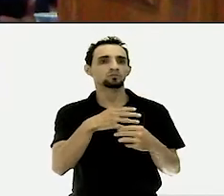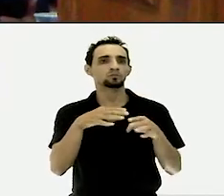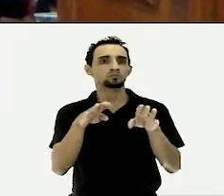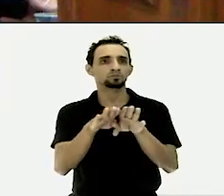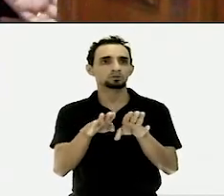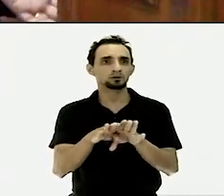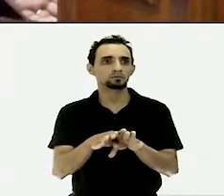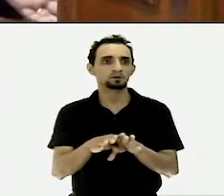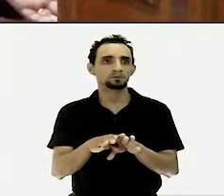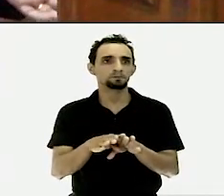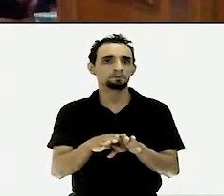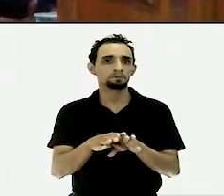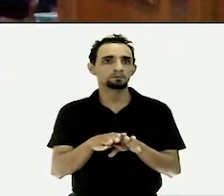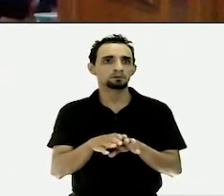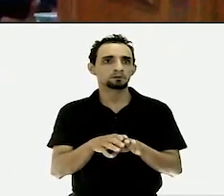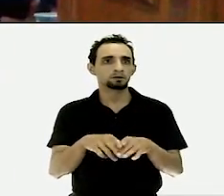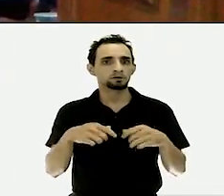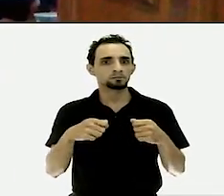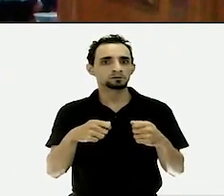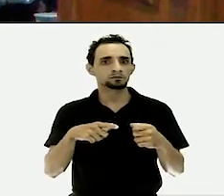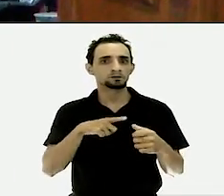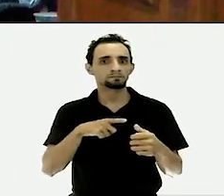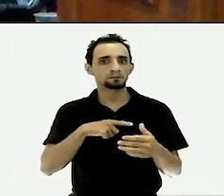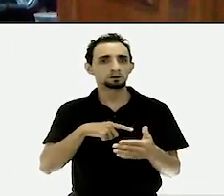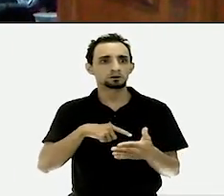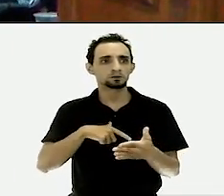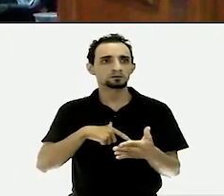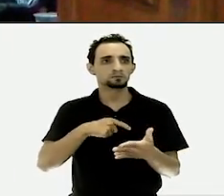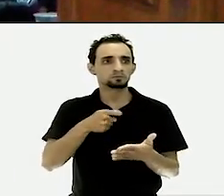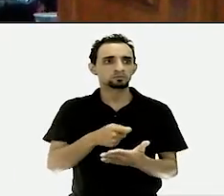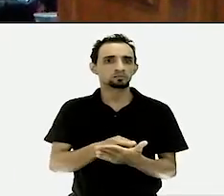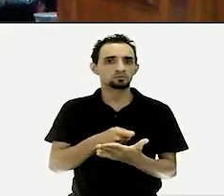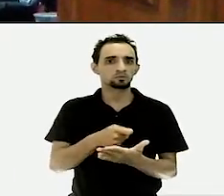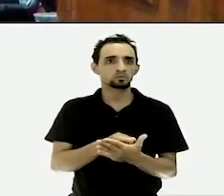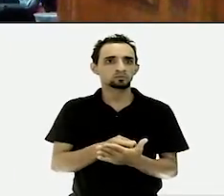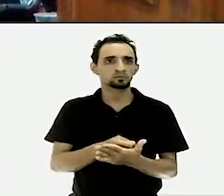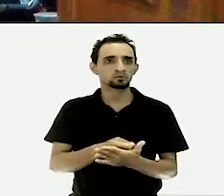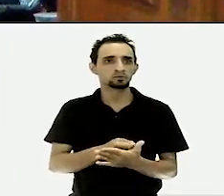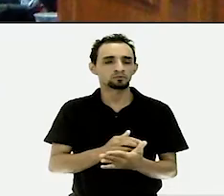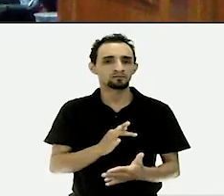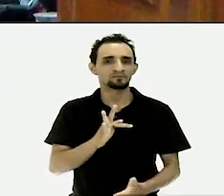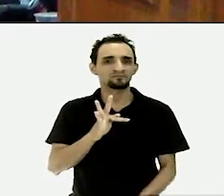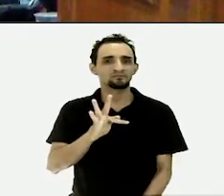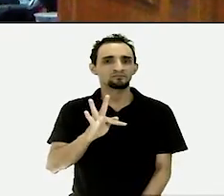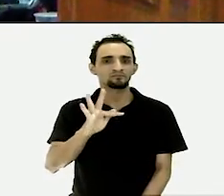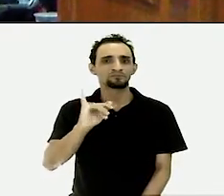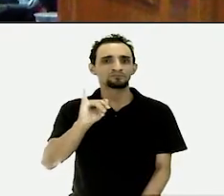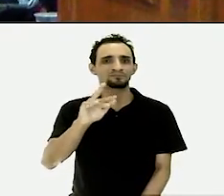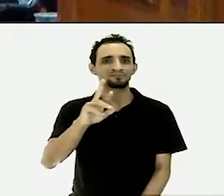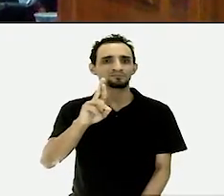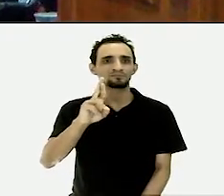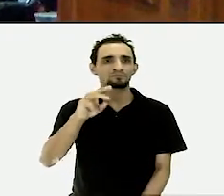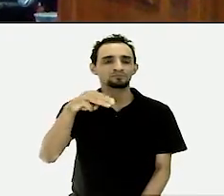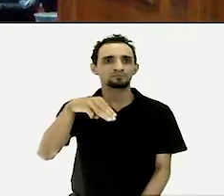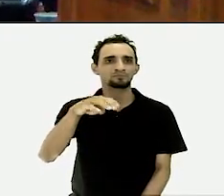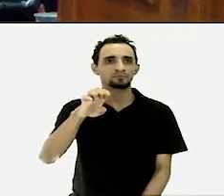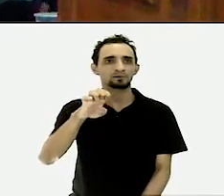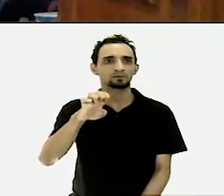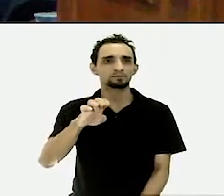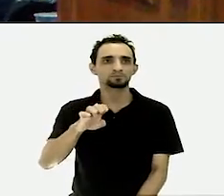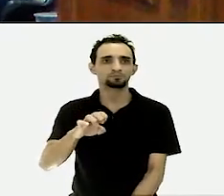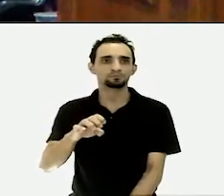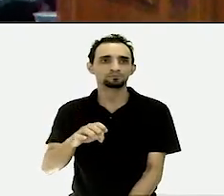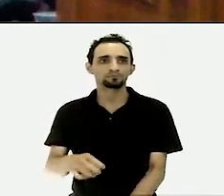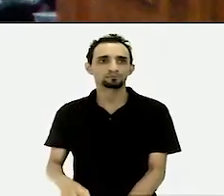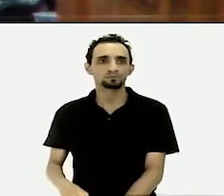seria importante, sim. Não sei porque houve o veto do prefeito, mas sim. Deve ser pensar cada vez mais nessa segurança para sim. A população.